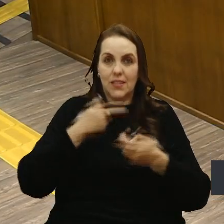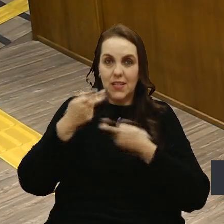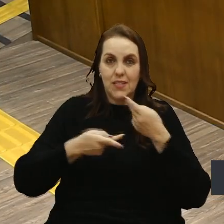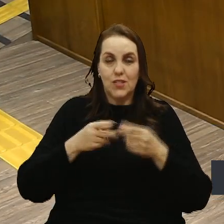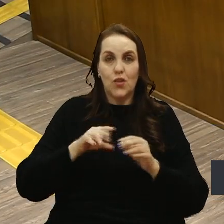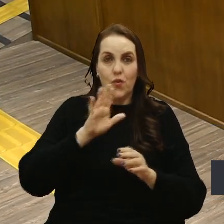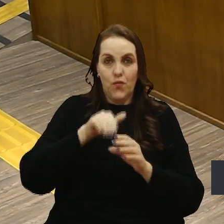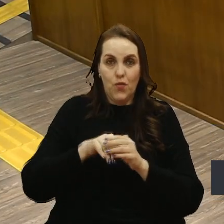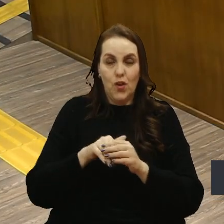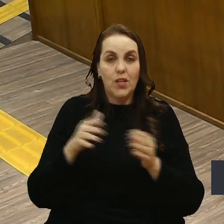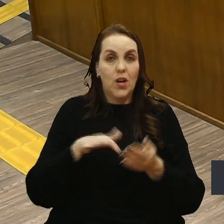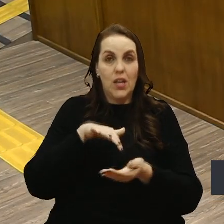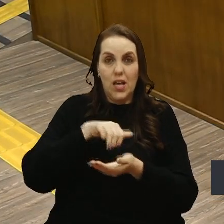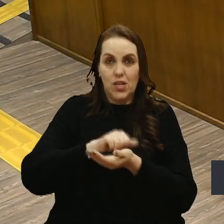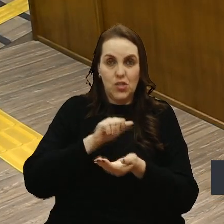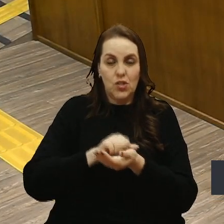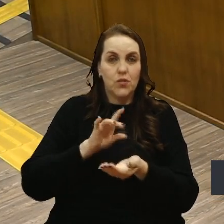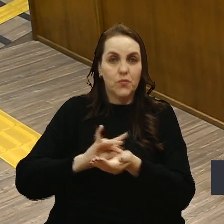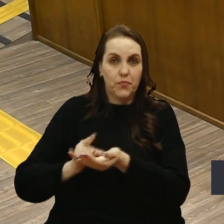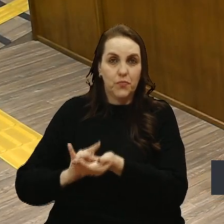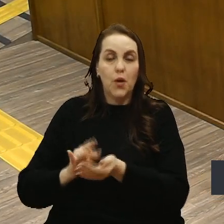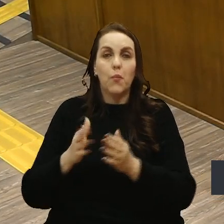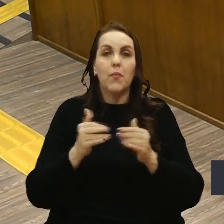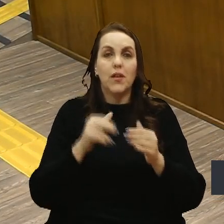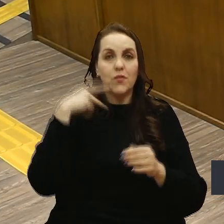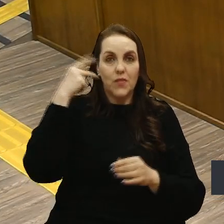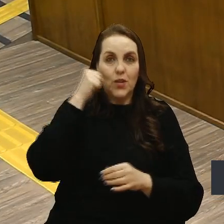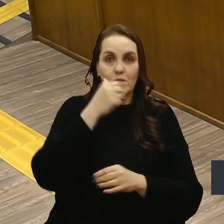as declarações de voto. Passemos ao registro eletrônico dos votos. Solicito aos vereadores e vereadoras